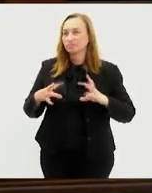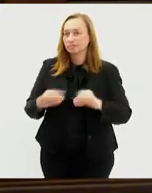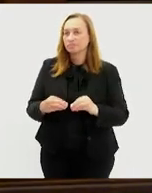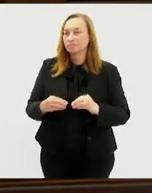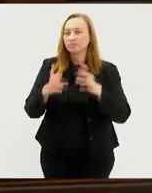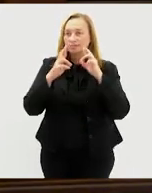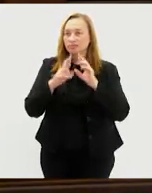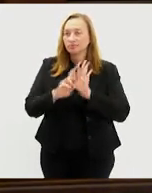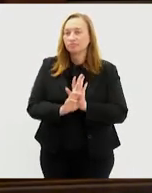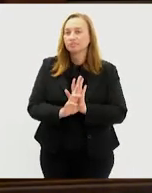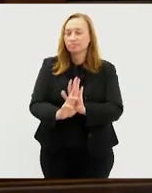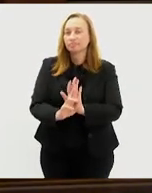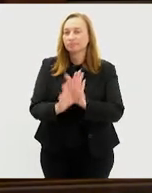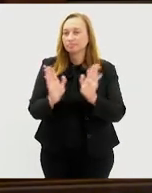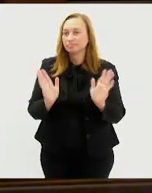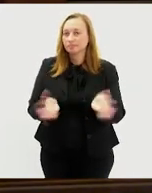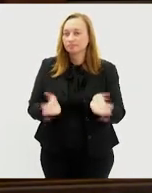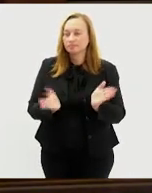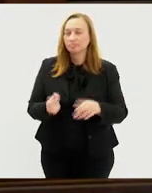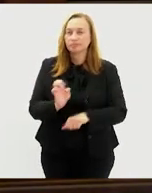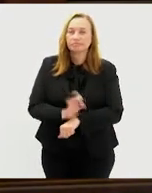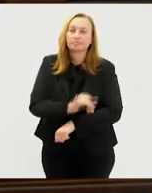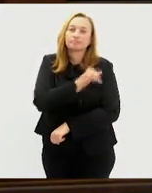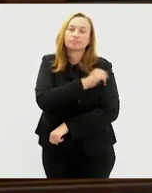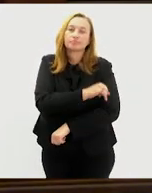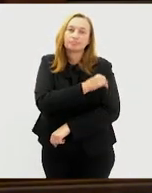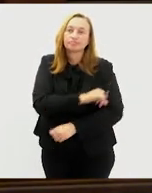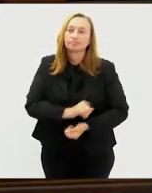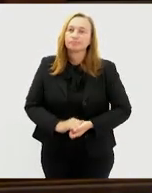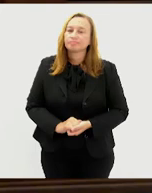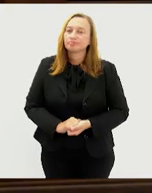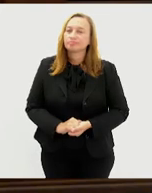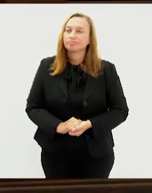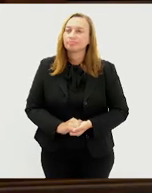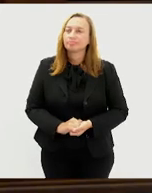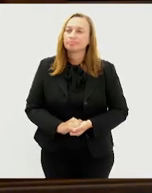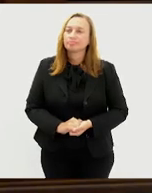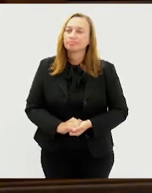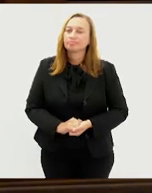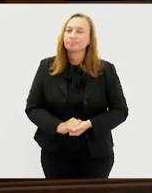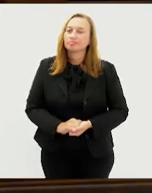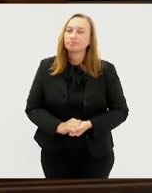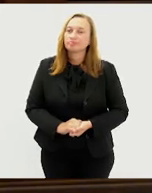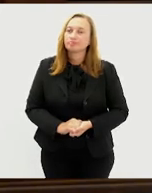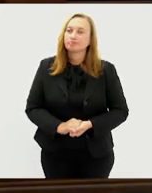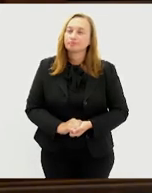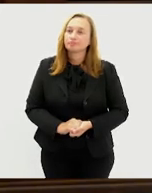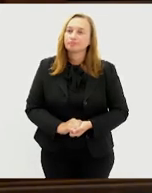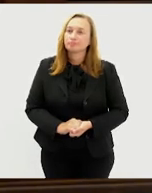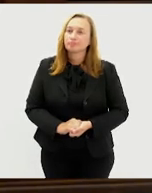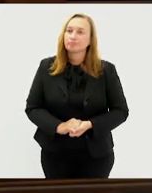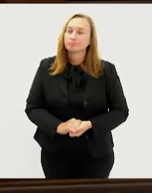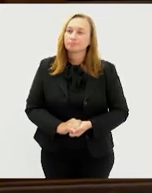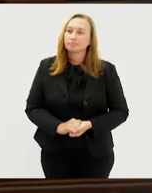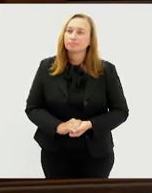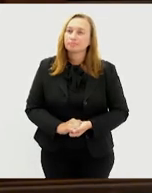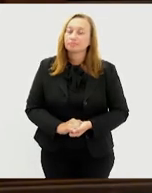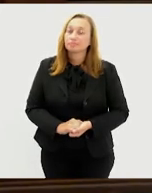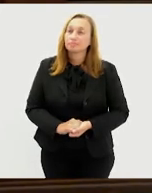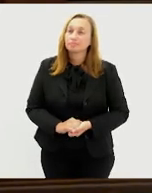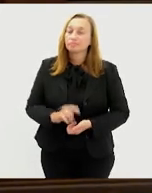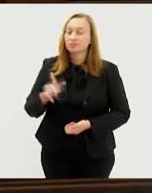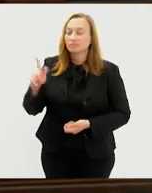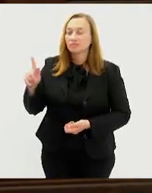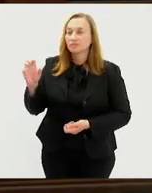hoje pro estado do Rio de Janeiro o garrote vi dos juros